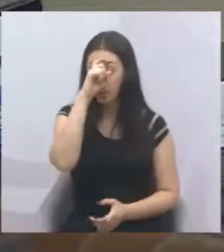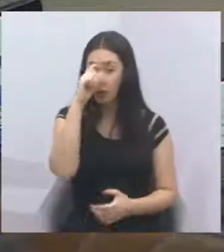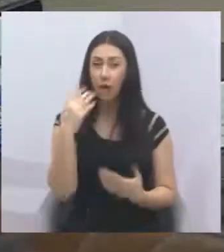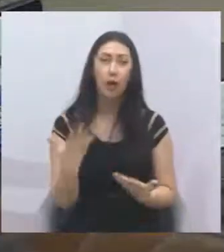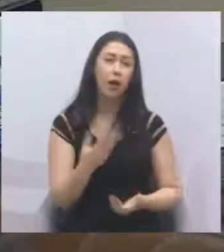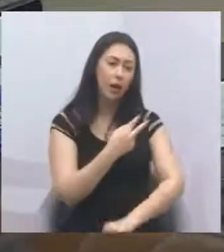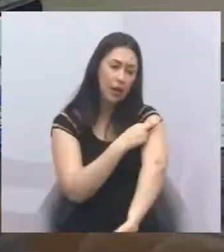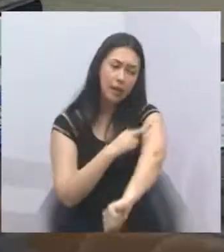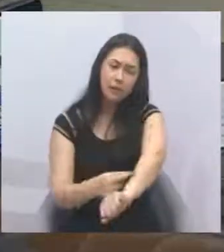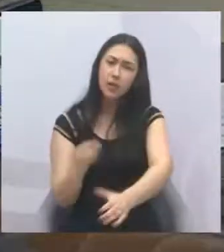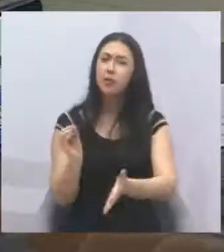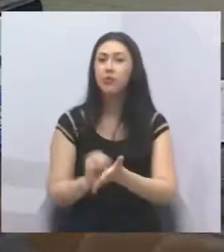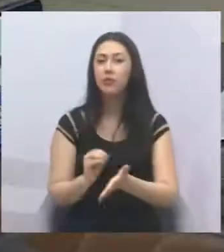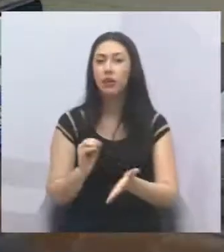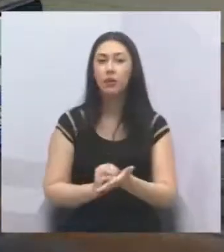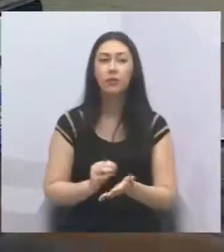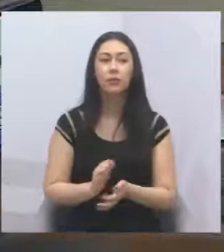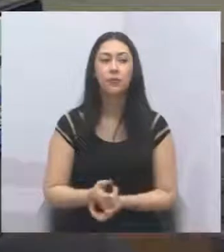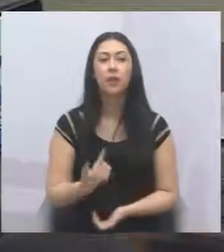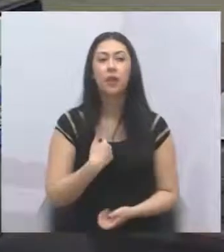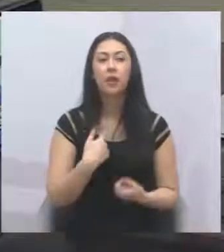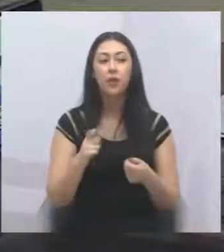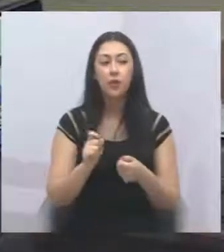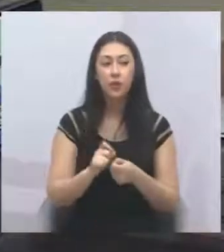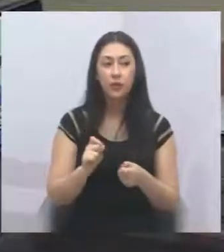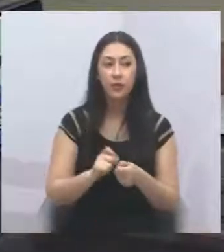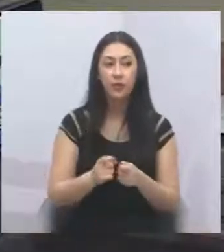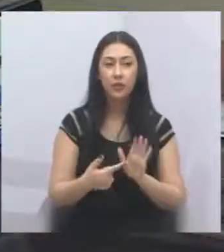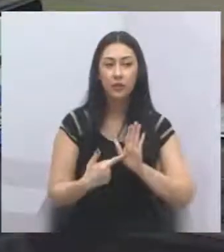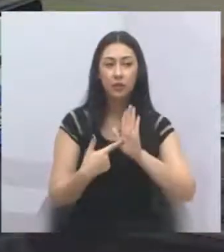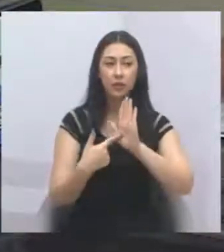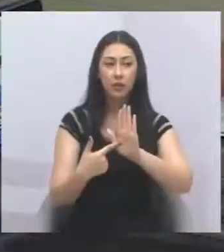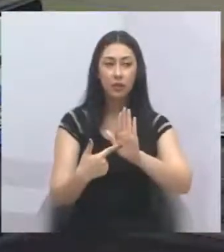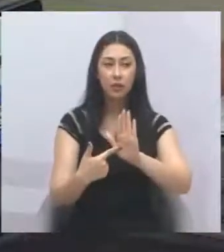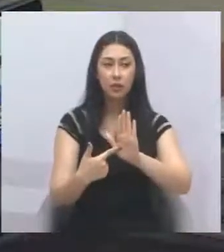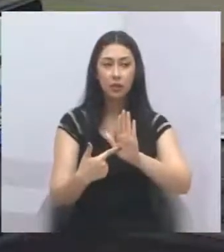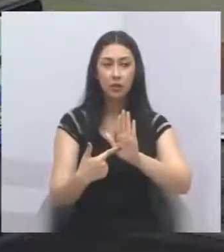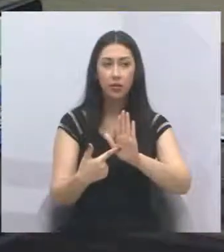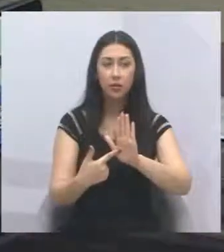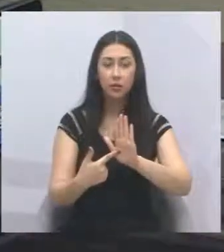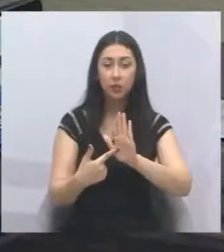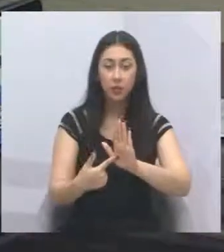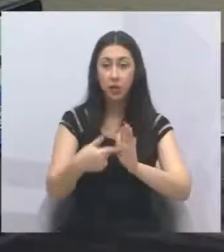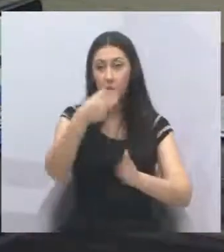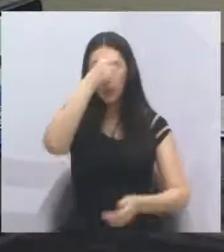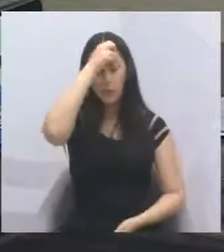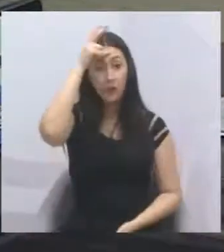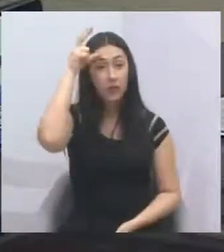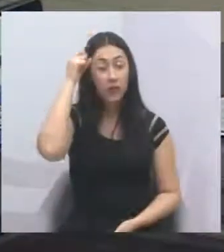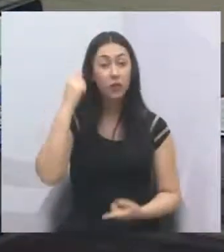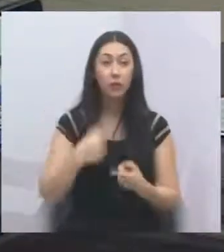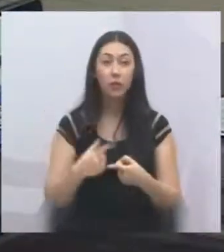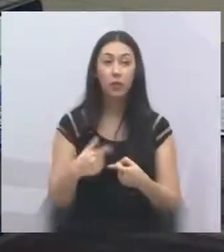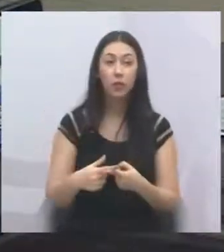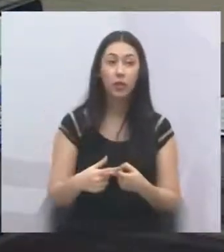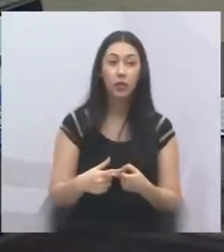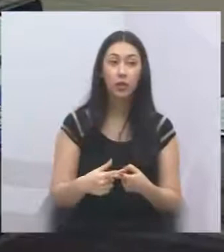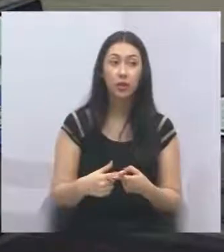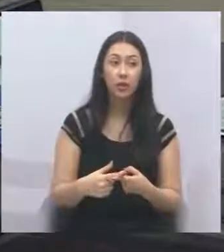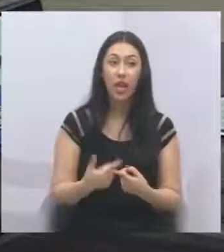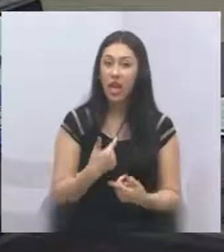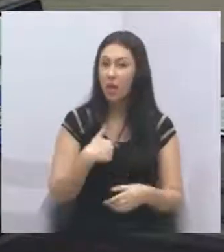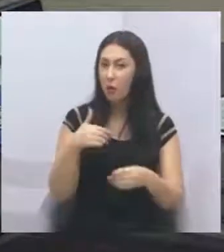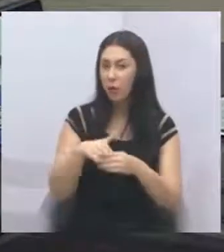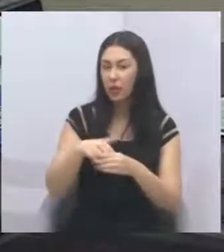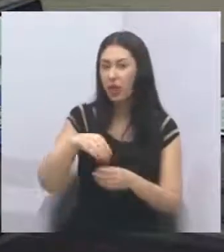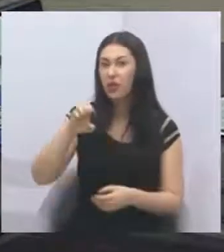descalço. Eu fiz esse aqui, ó, para o Isaías Santana, porque eu não votei no Edim Guedes, eu votei